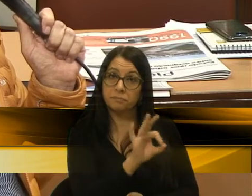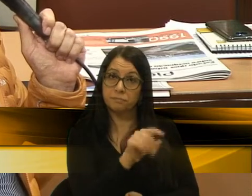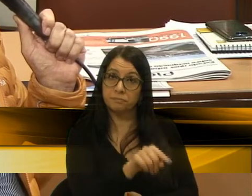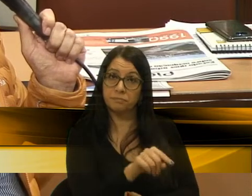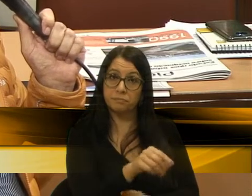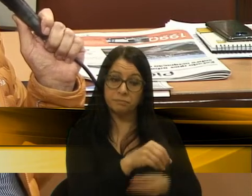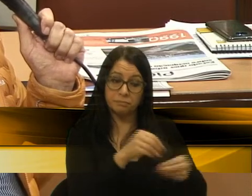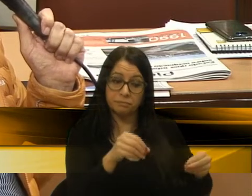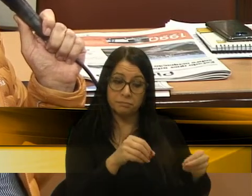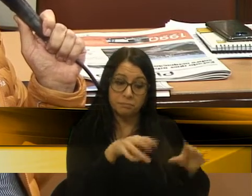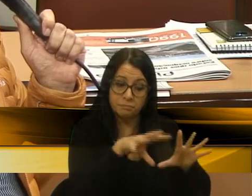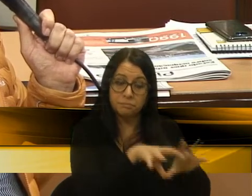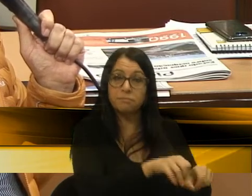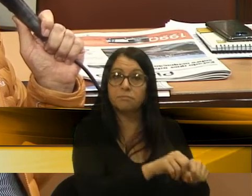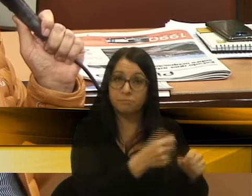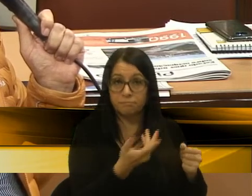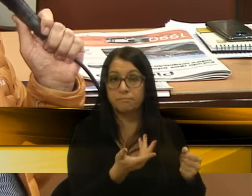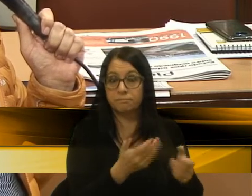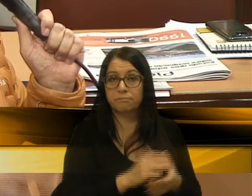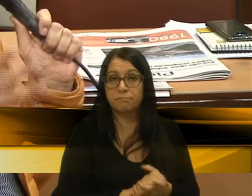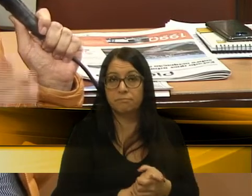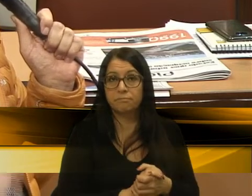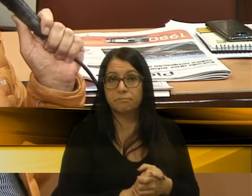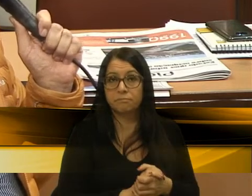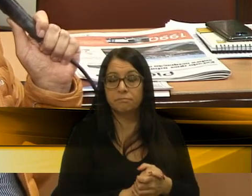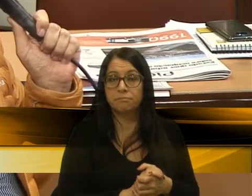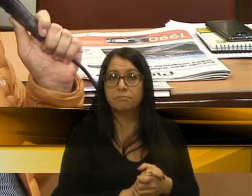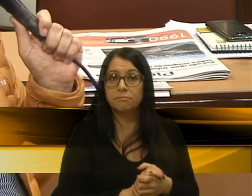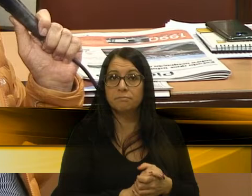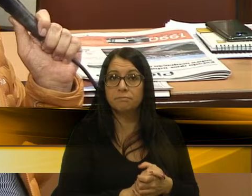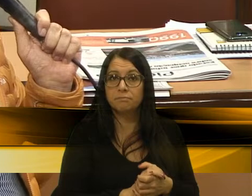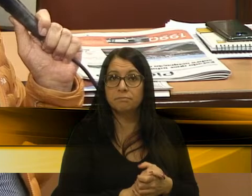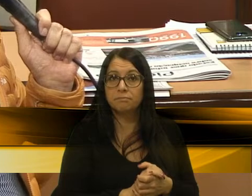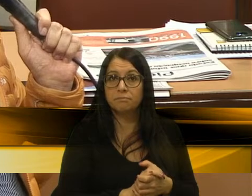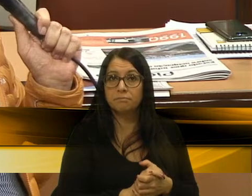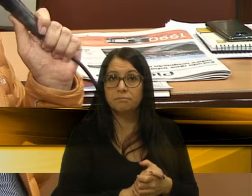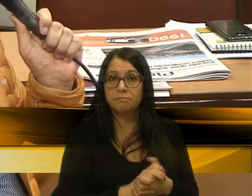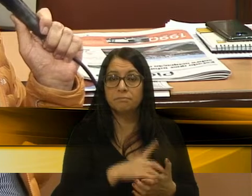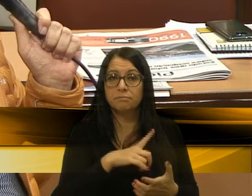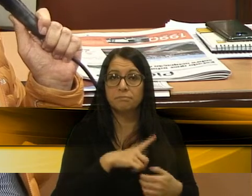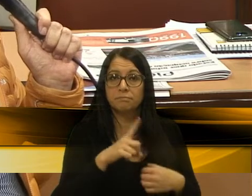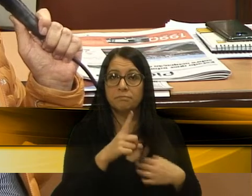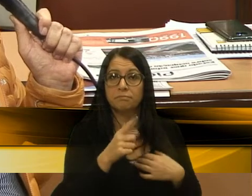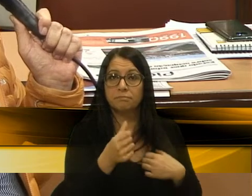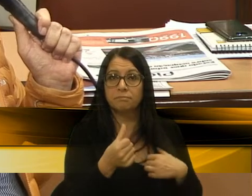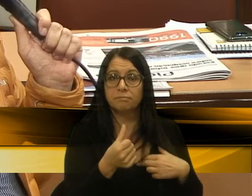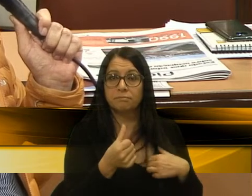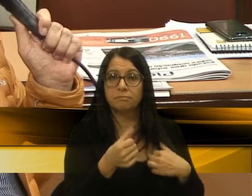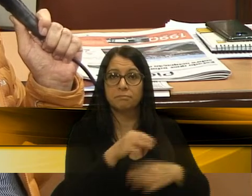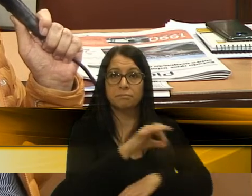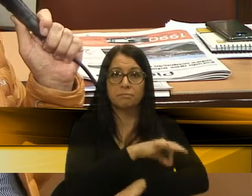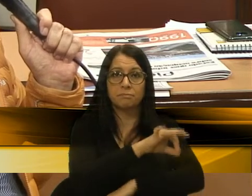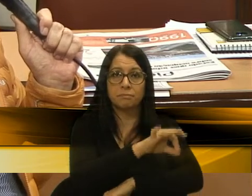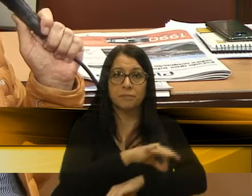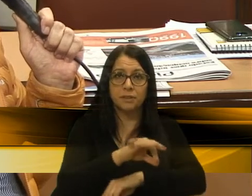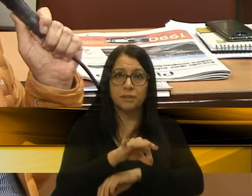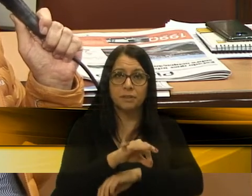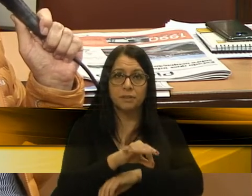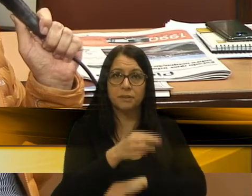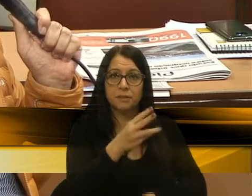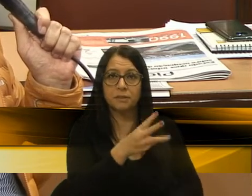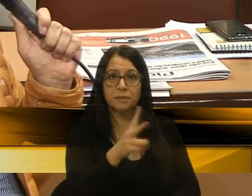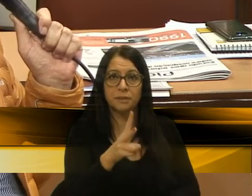área desocupada, né? Temos 16 arquitetos, 30 e